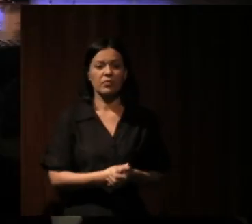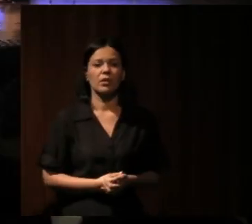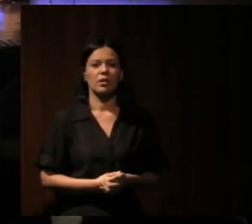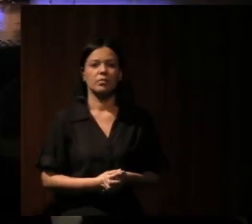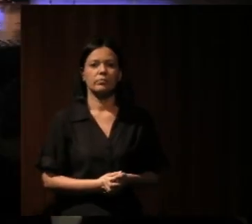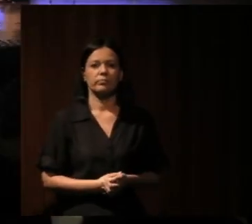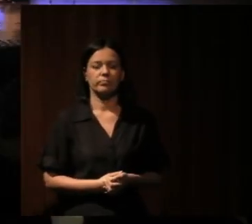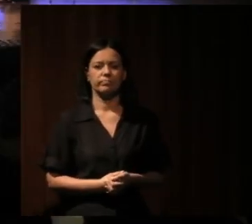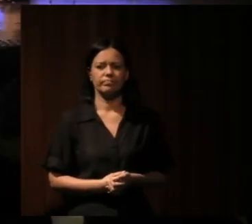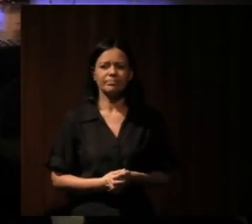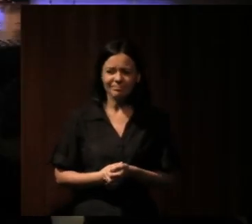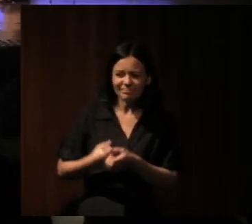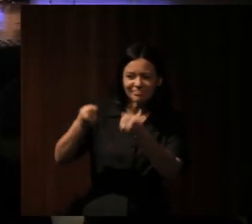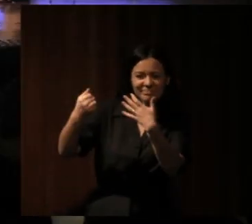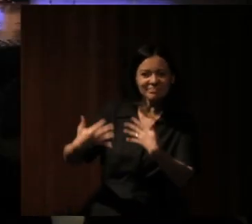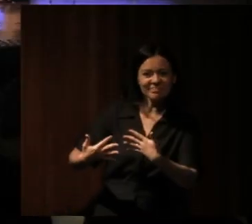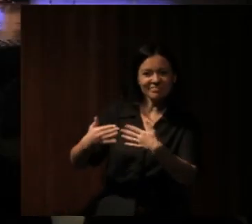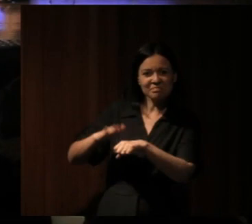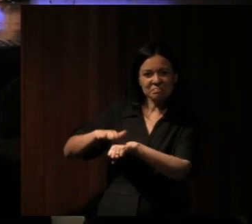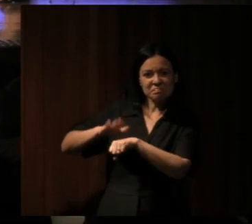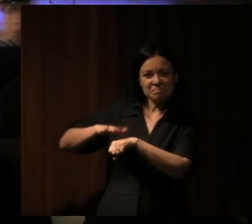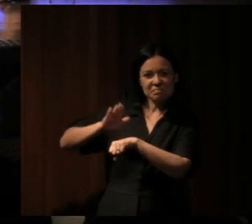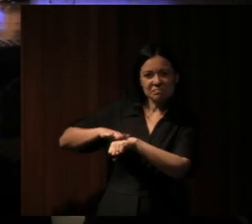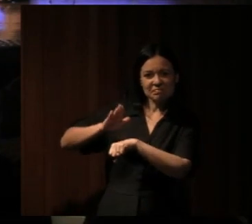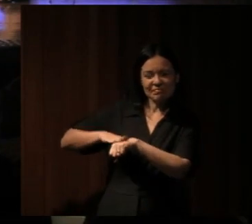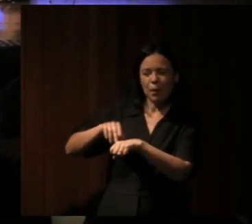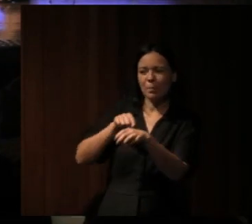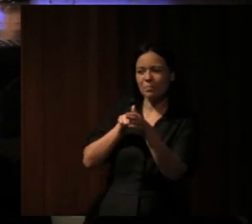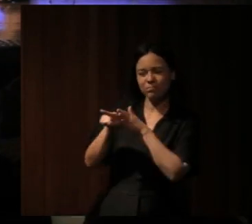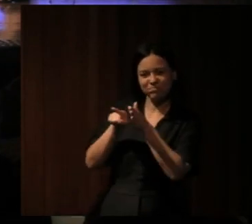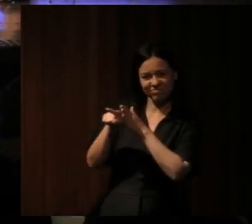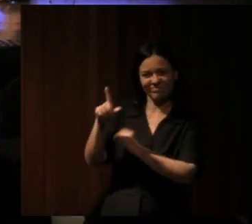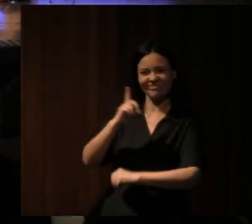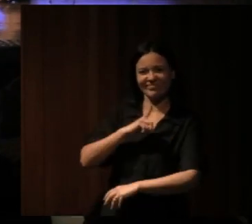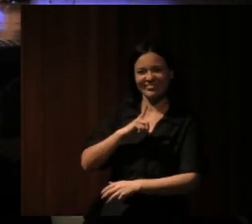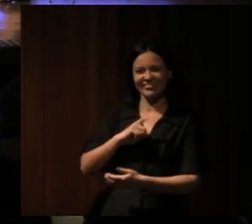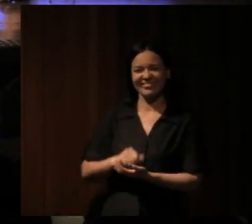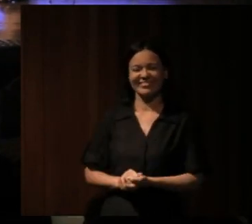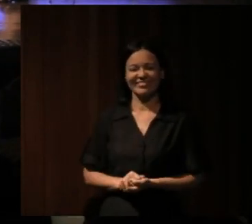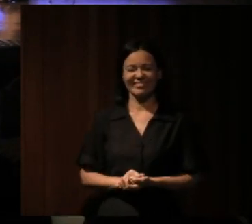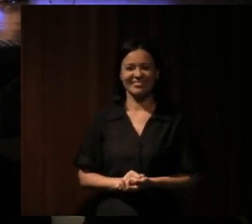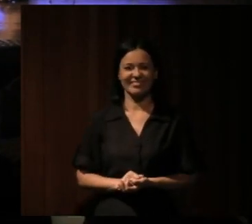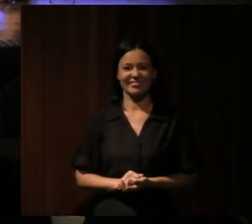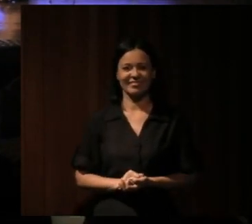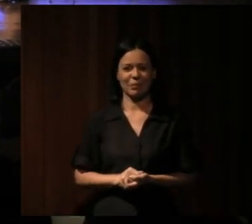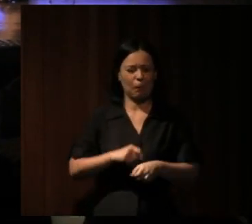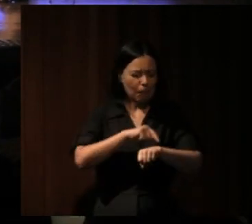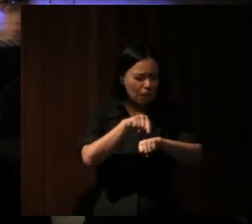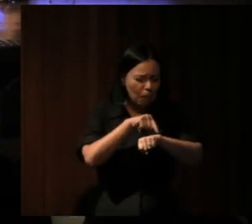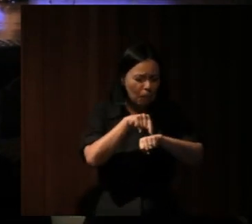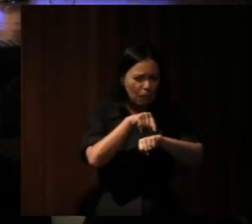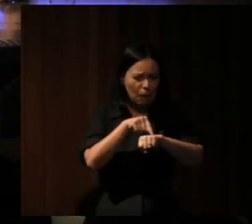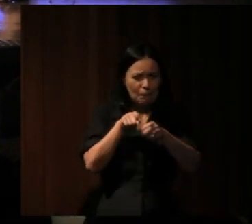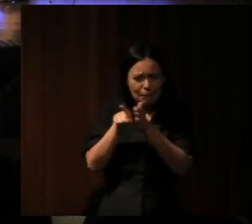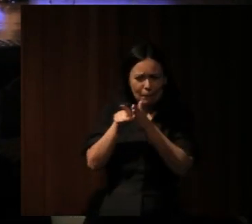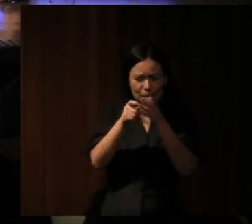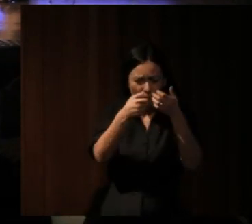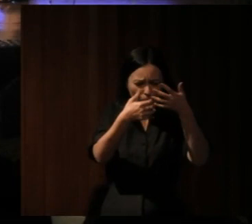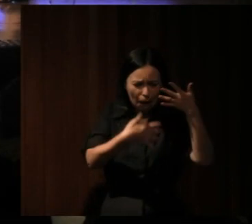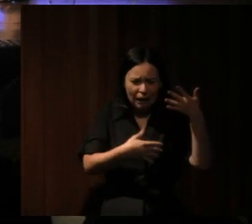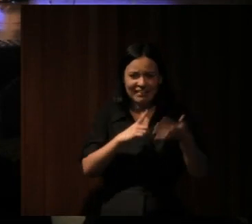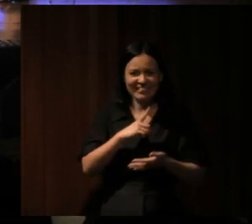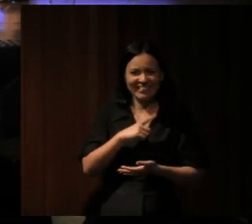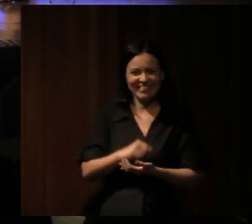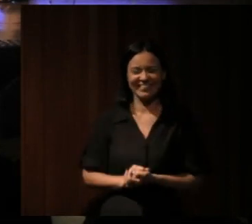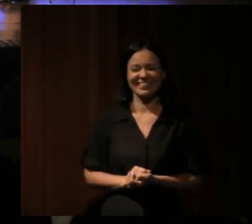Quem mais quer falar eu tenho perguntas aqui tem o tempo tá passando e eu tô cheia de pergunta aqui não